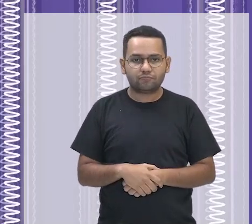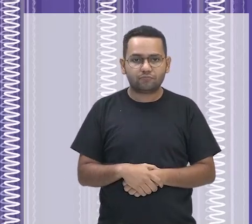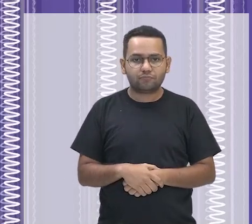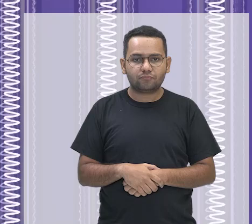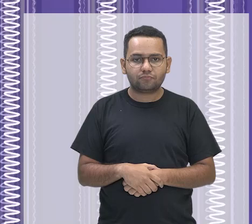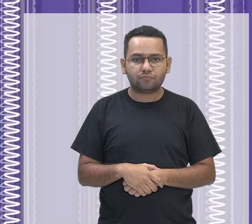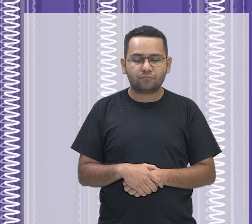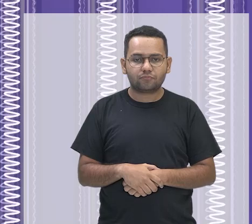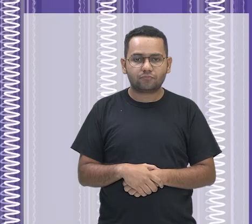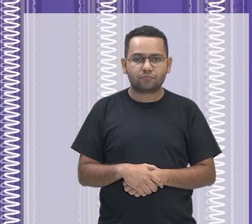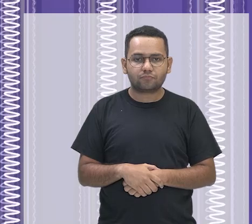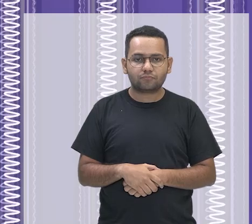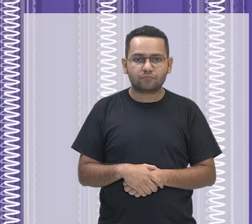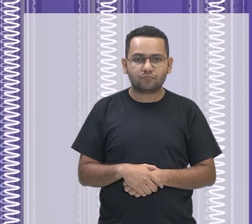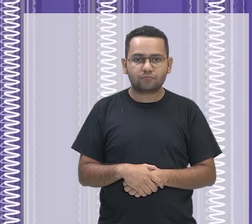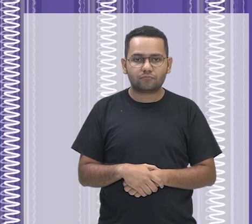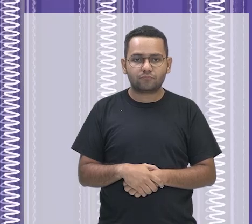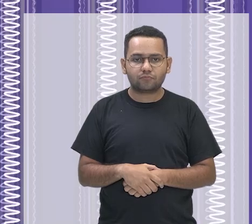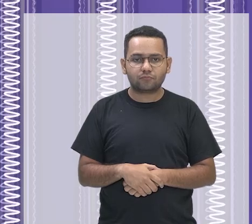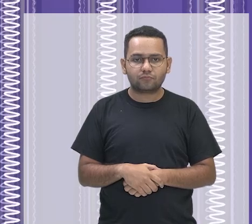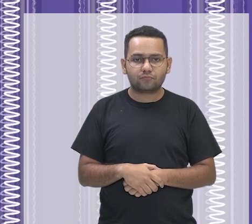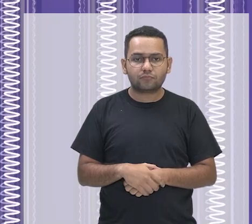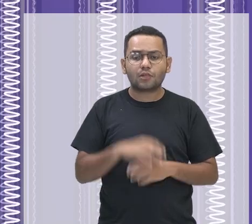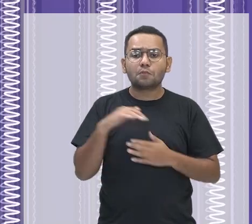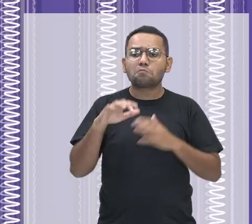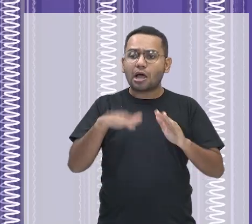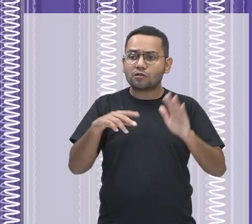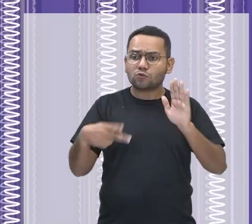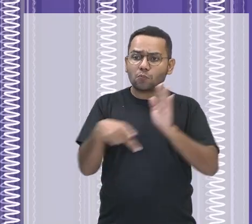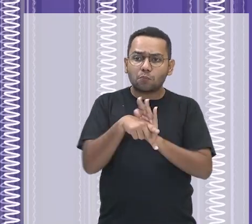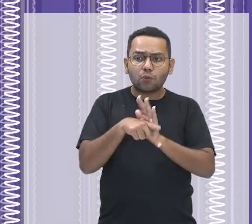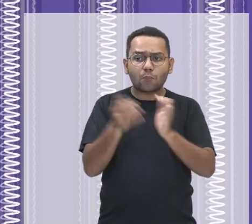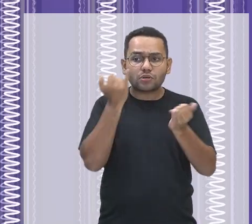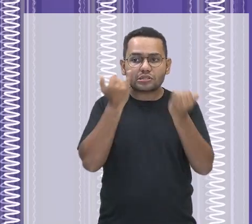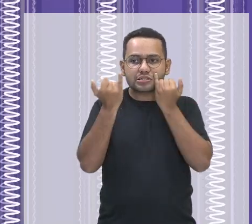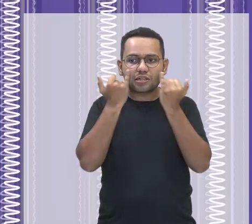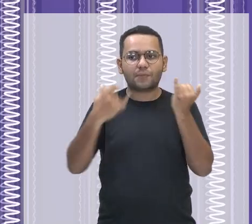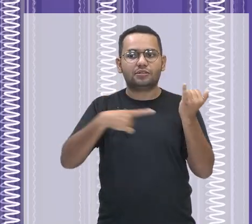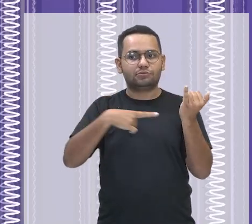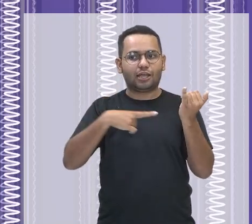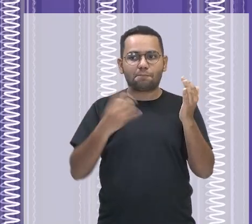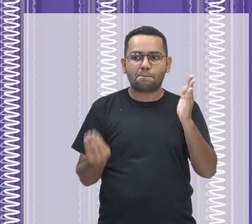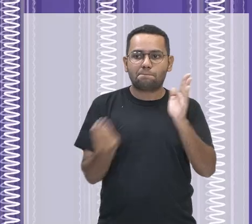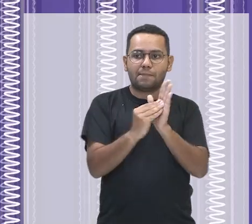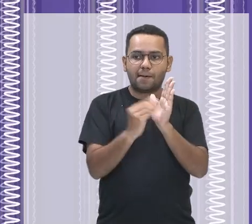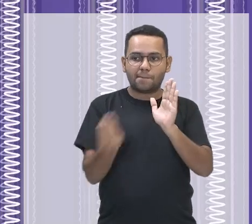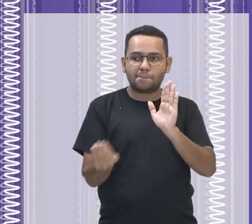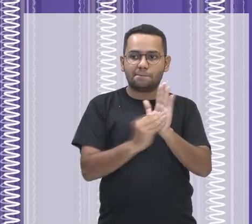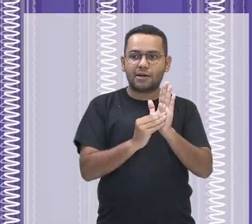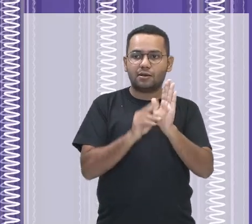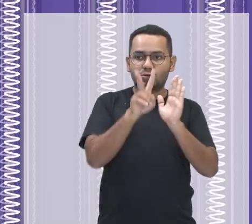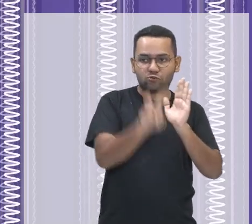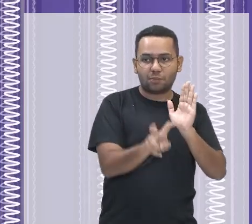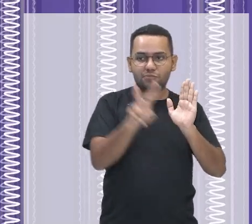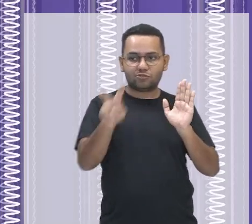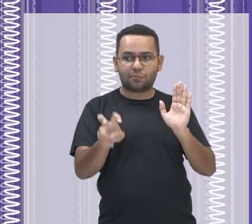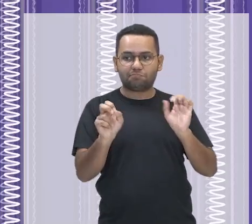forma, adotar o corpo doutrinário e também os princípios éticos e morais desta religião.